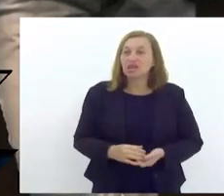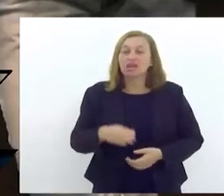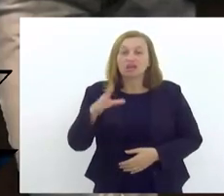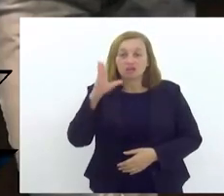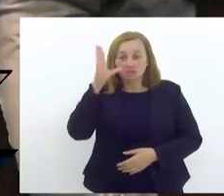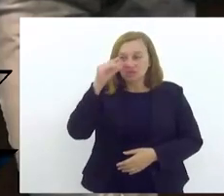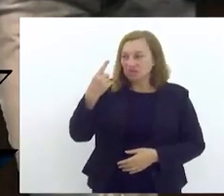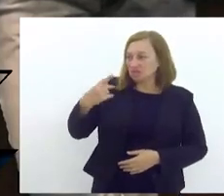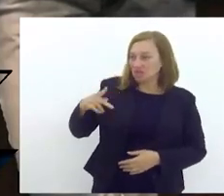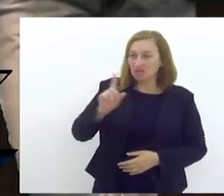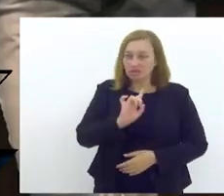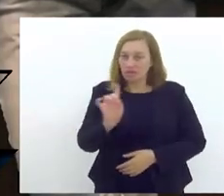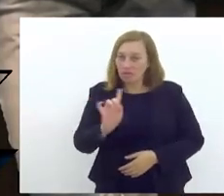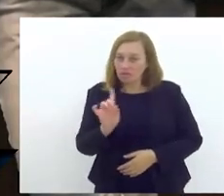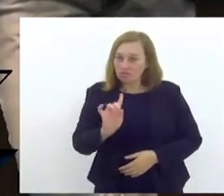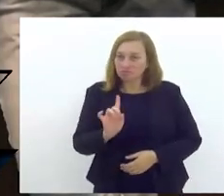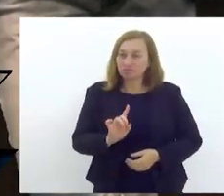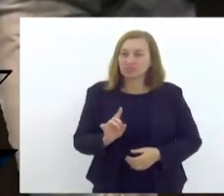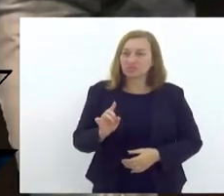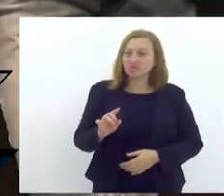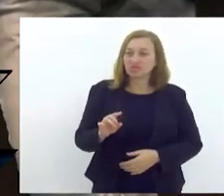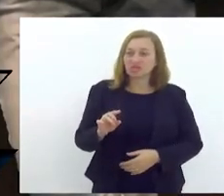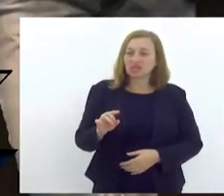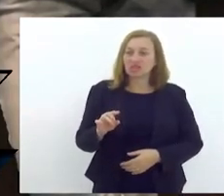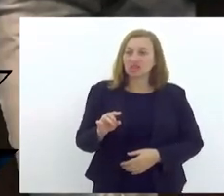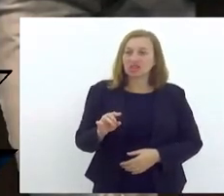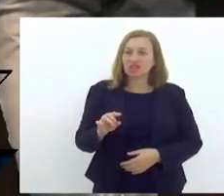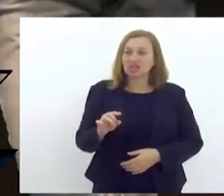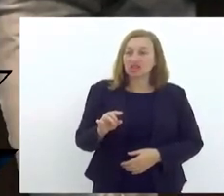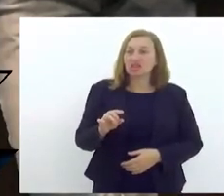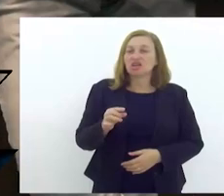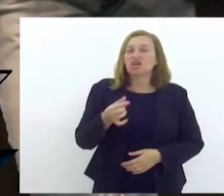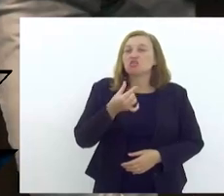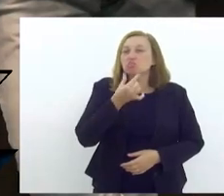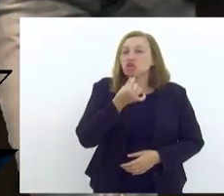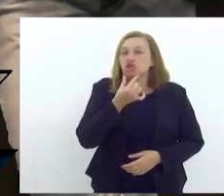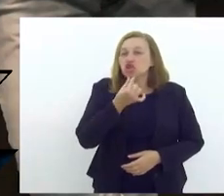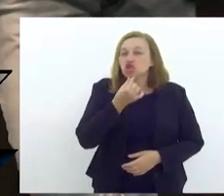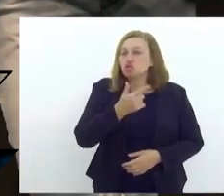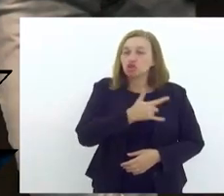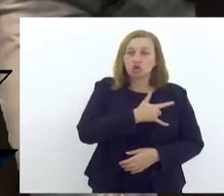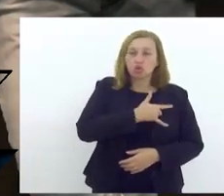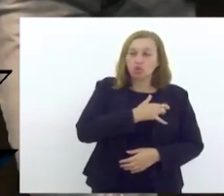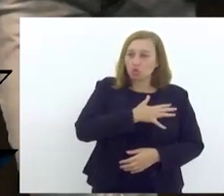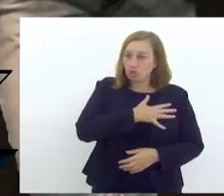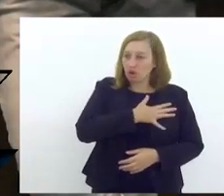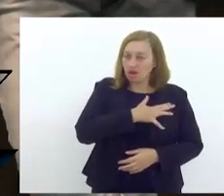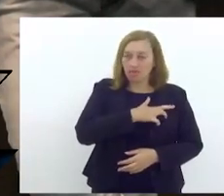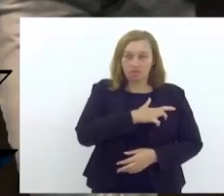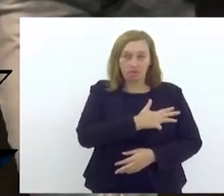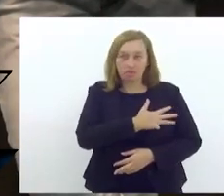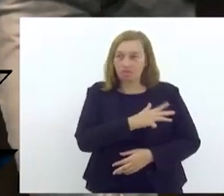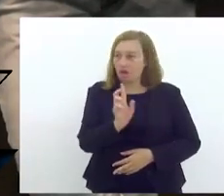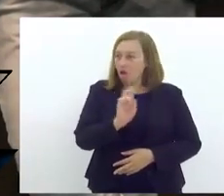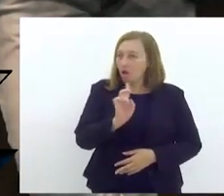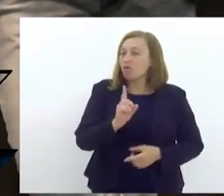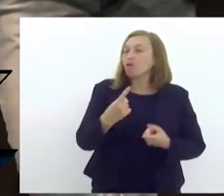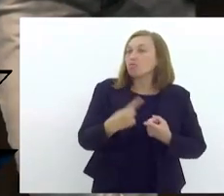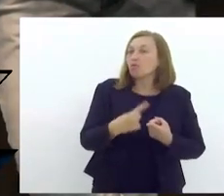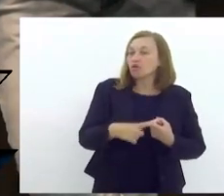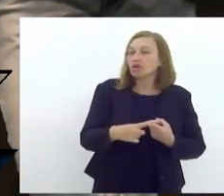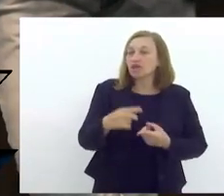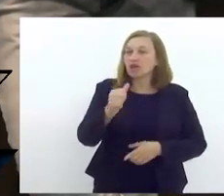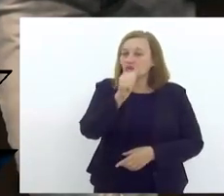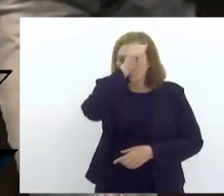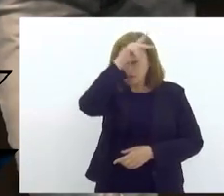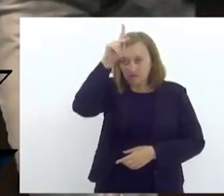interessava eles a quem não é soldadinho de Lula então uma mentira um desrespeito institucional porque o prefeito da